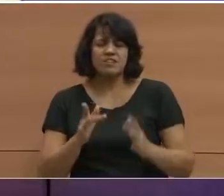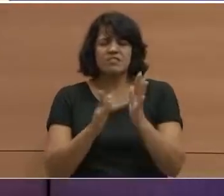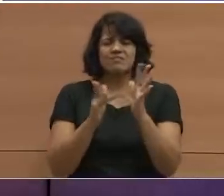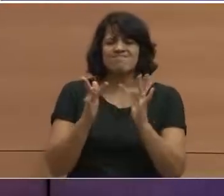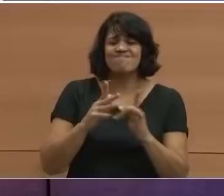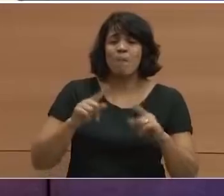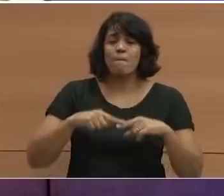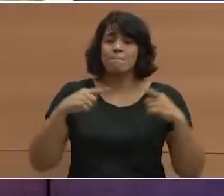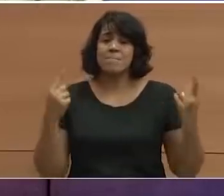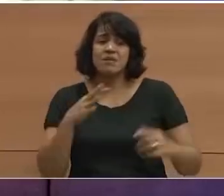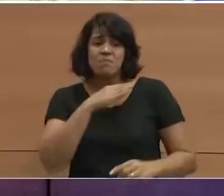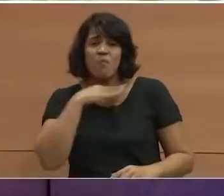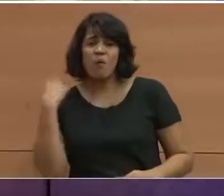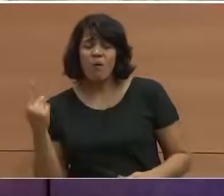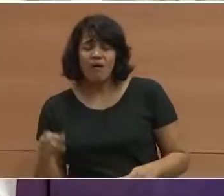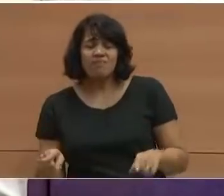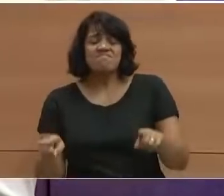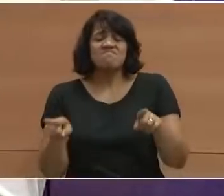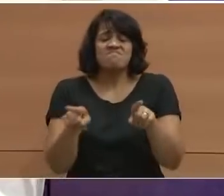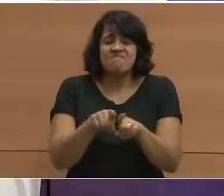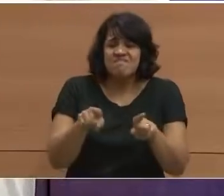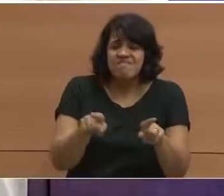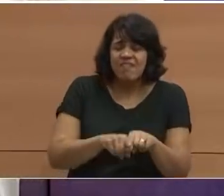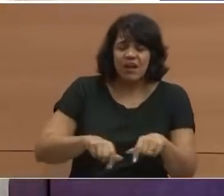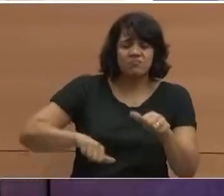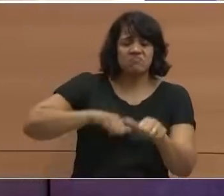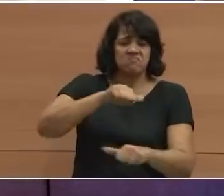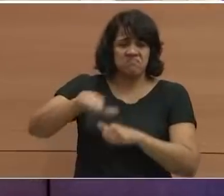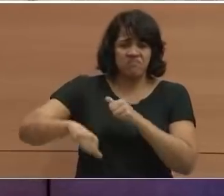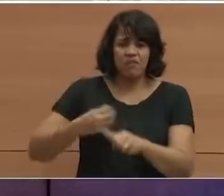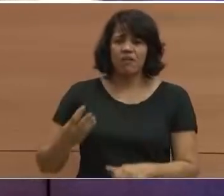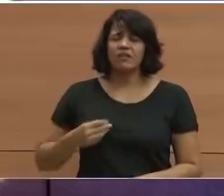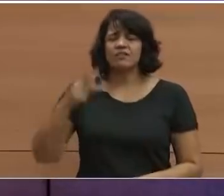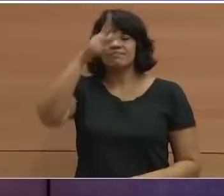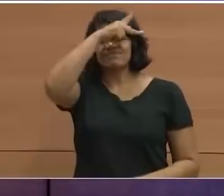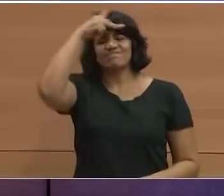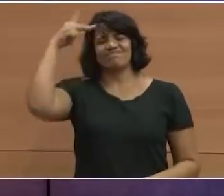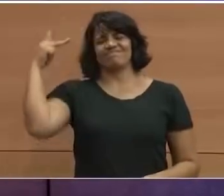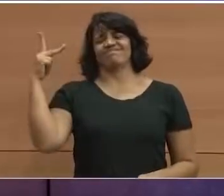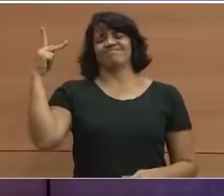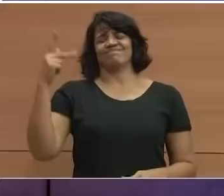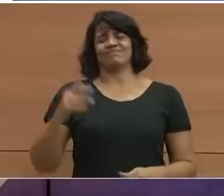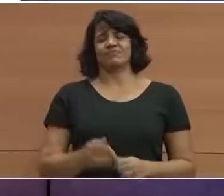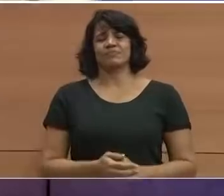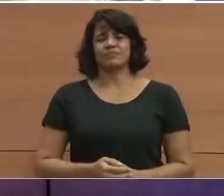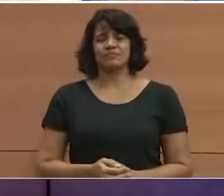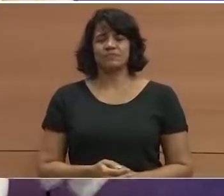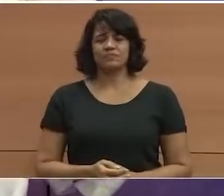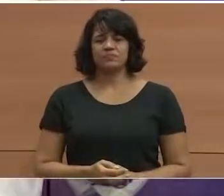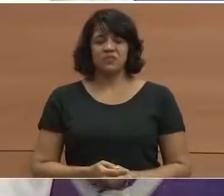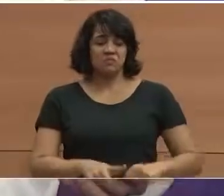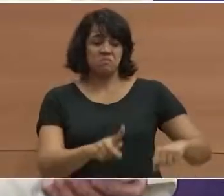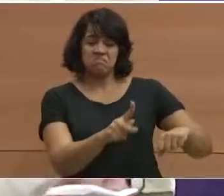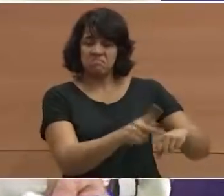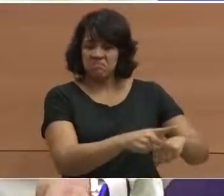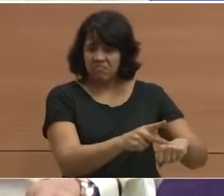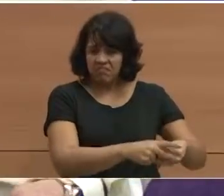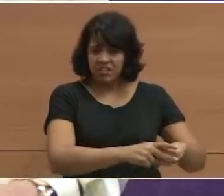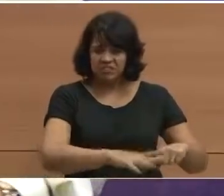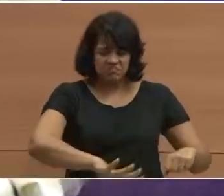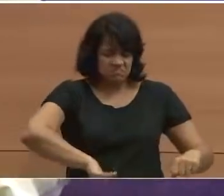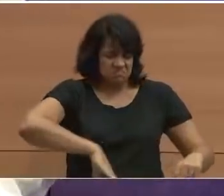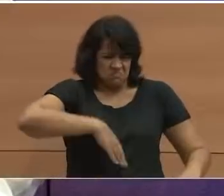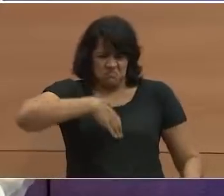eles, né? Piorou no sentido de que ficou mais ousado. Estão cheios do Espírito,